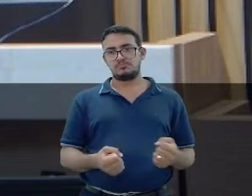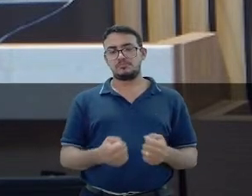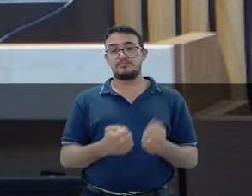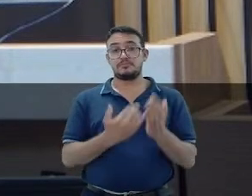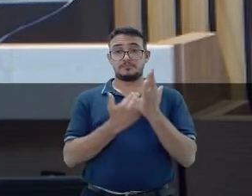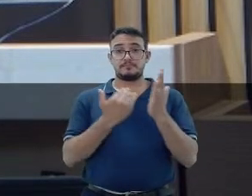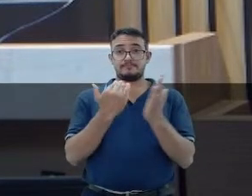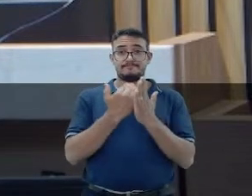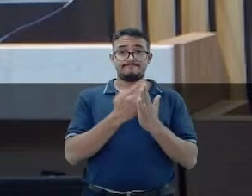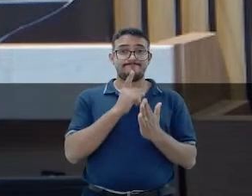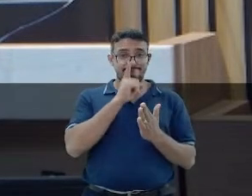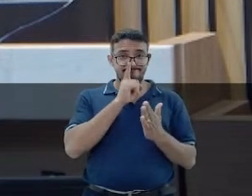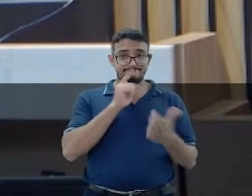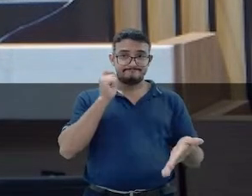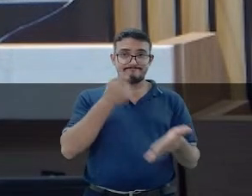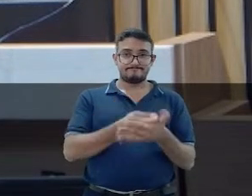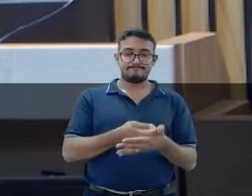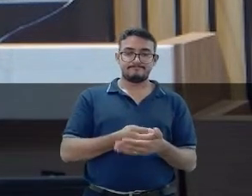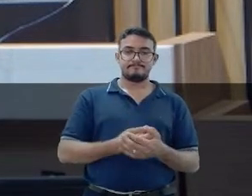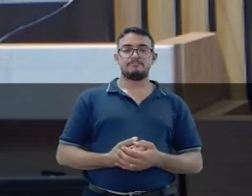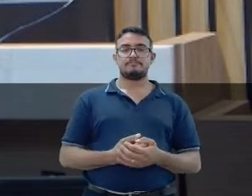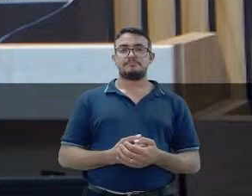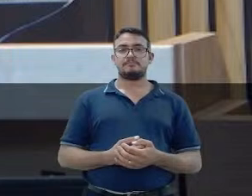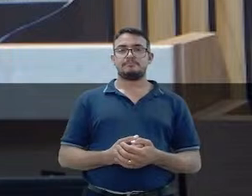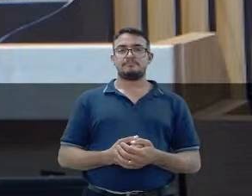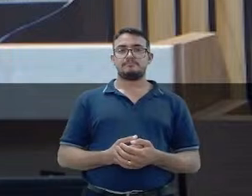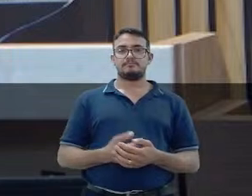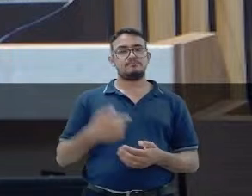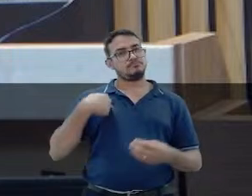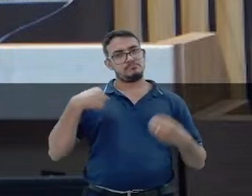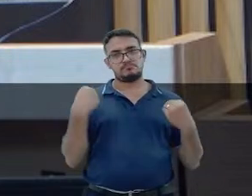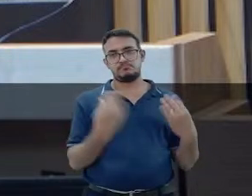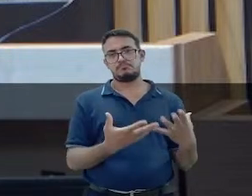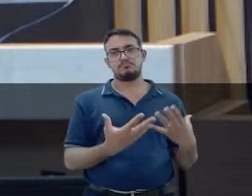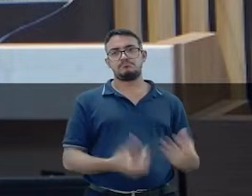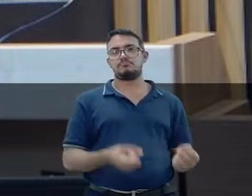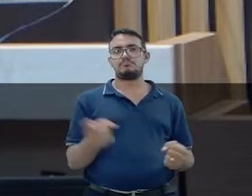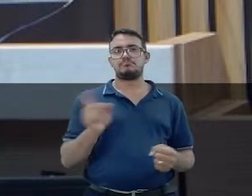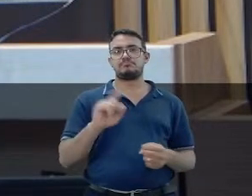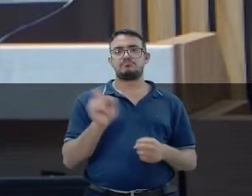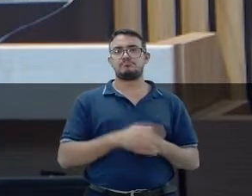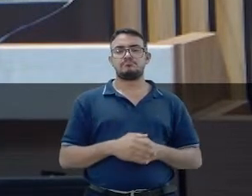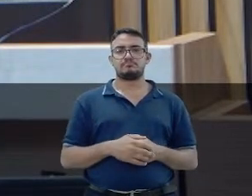de insalubridade, eu nego provimento.